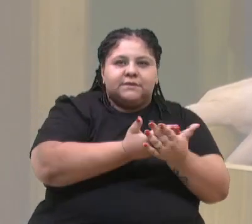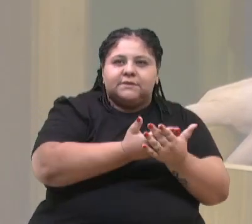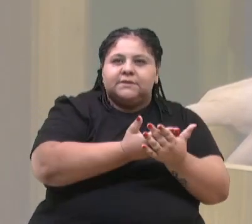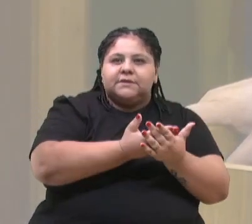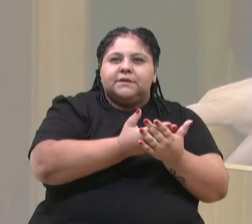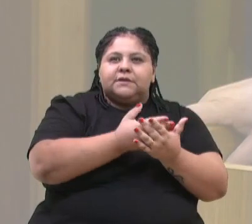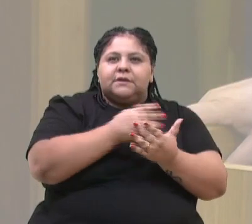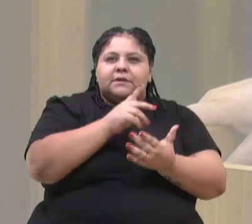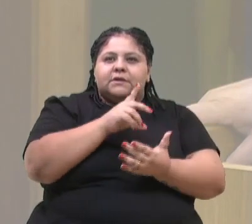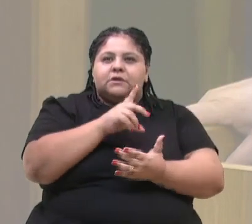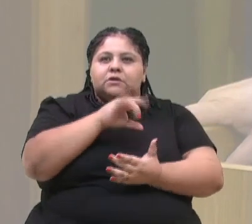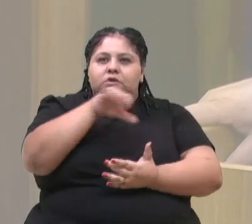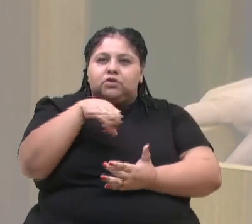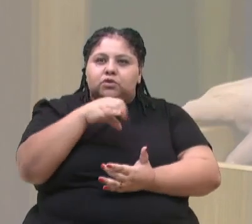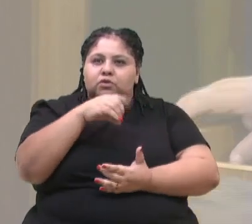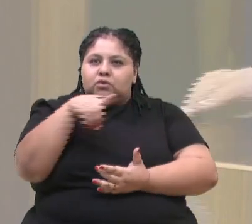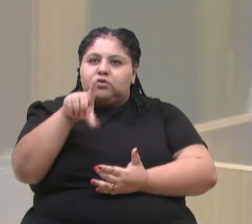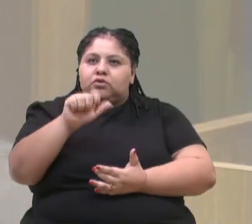Desorze, a